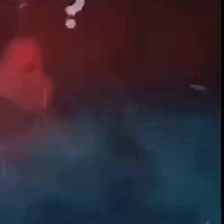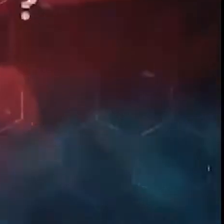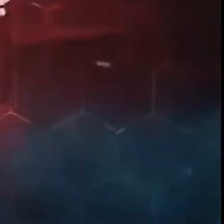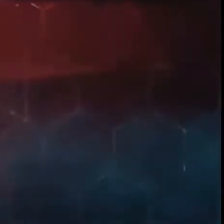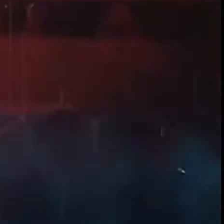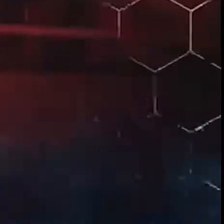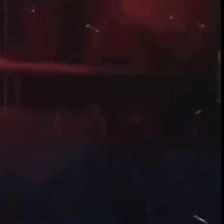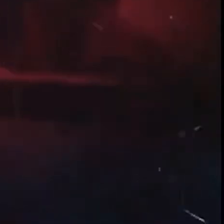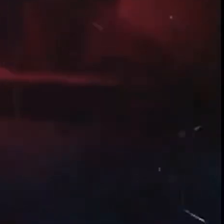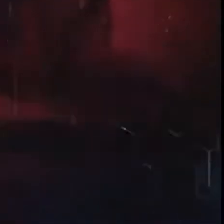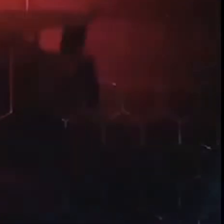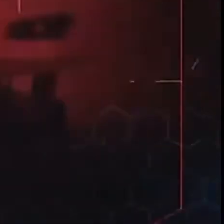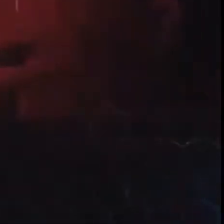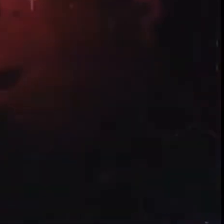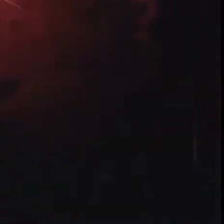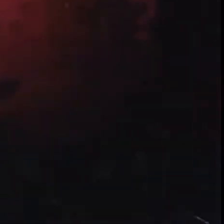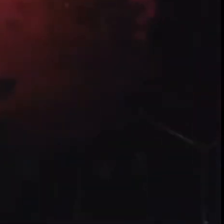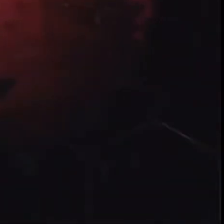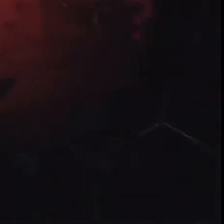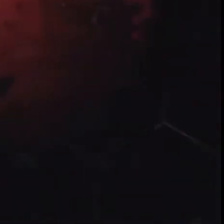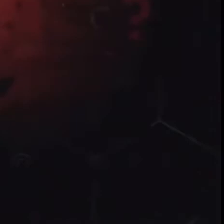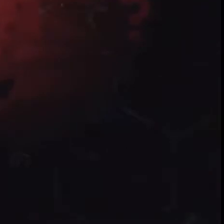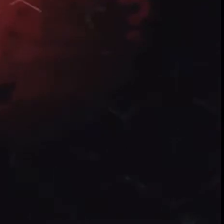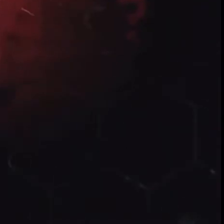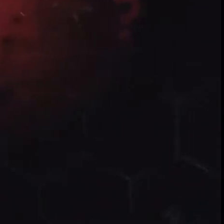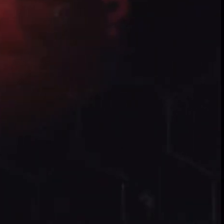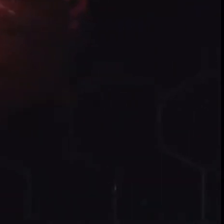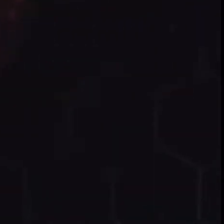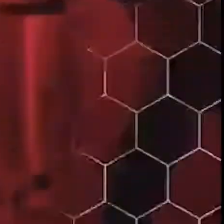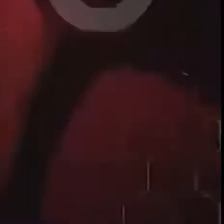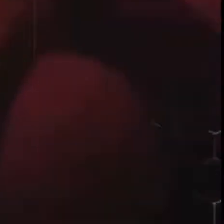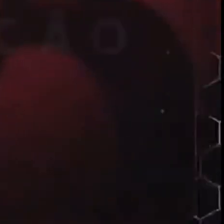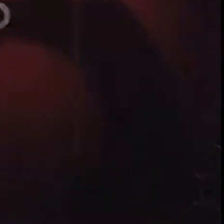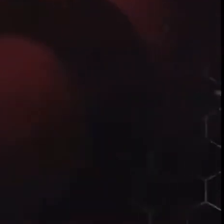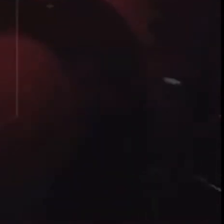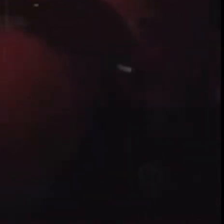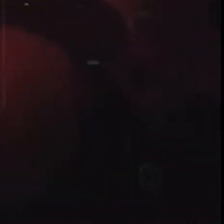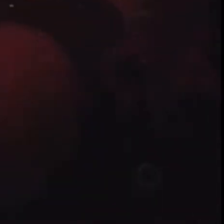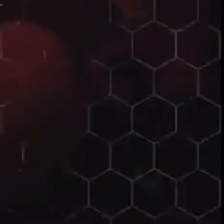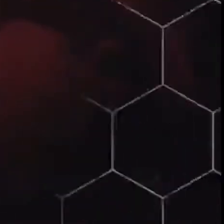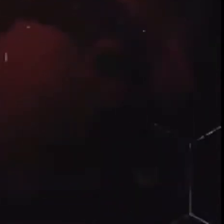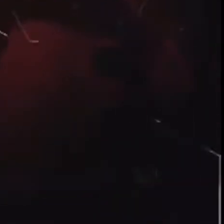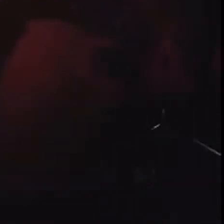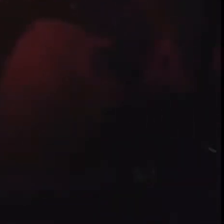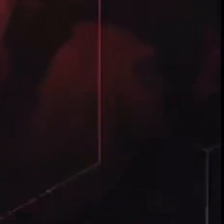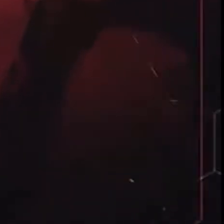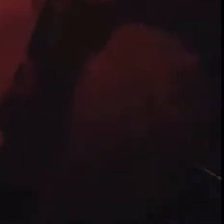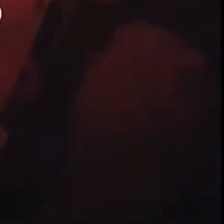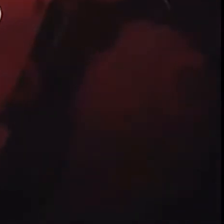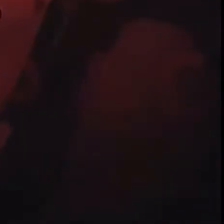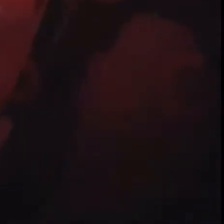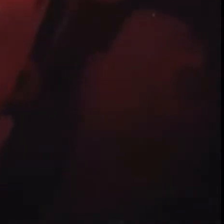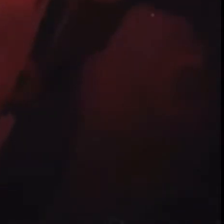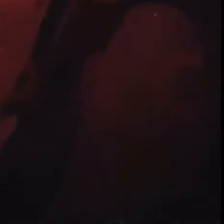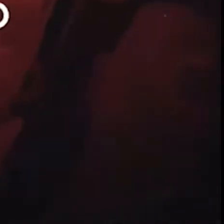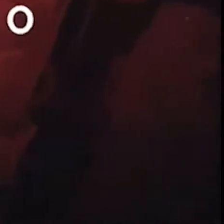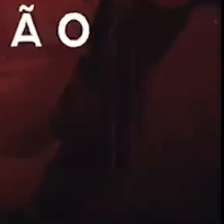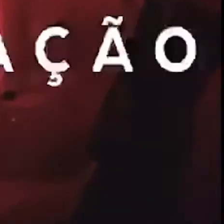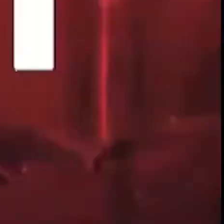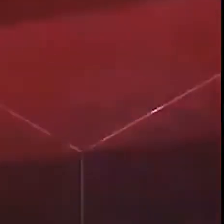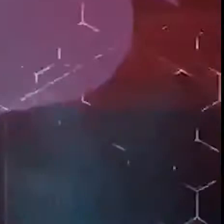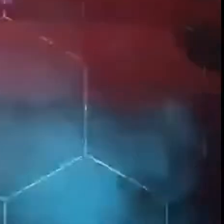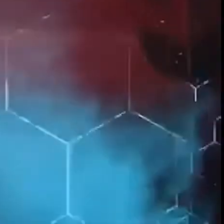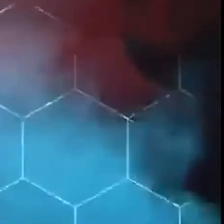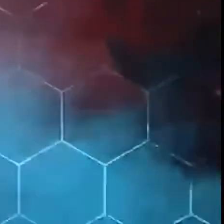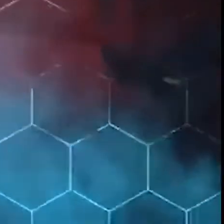Tem algum problema na sua rua? Conta pra gente, queremos te ajudar a resolver. Denúncias, sugestões e sua participação